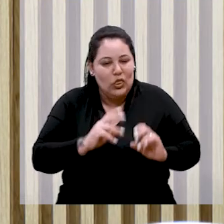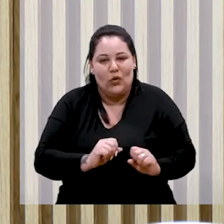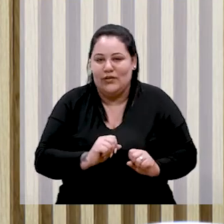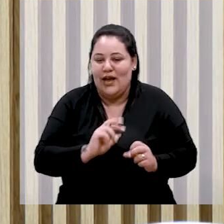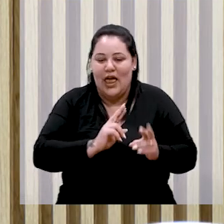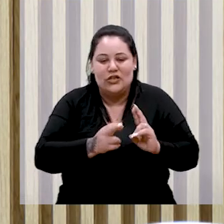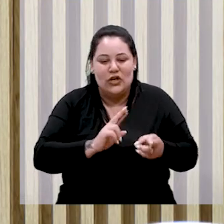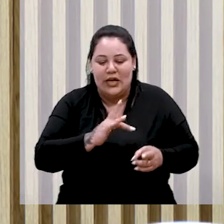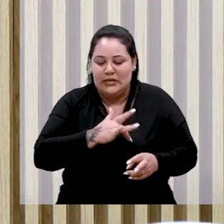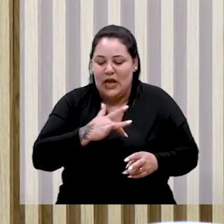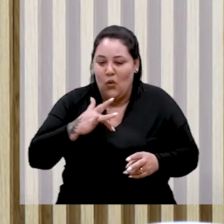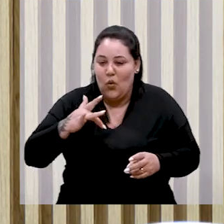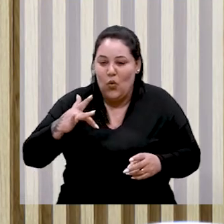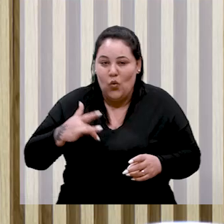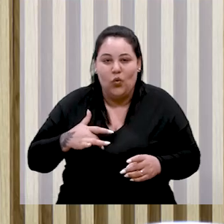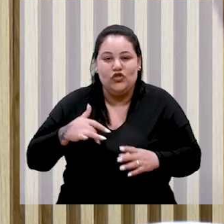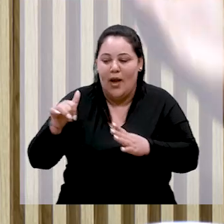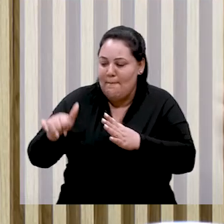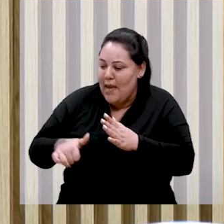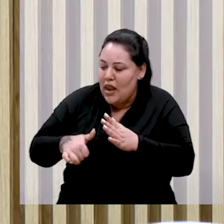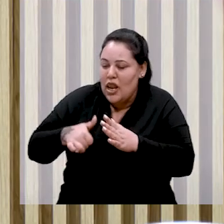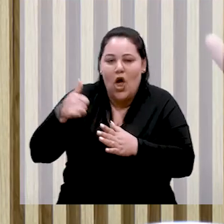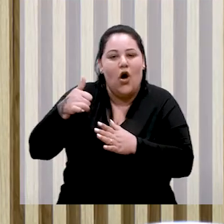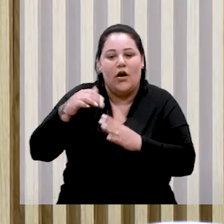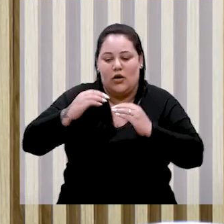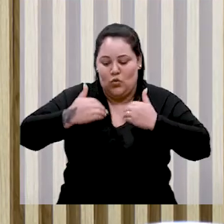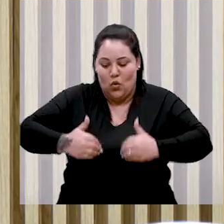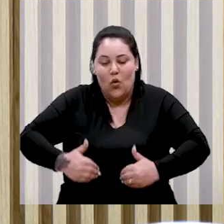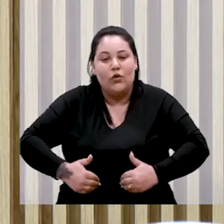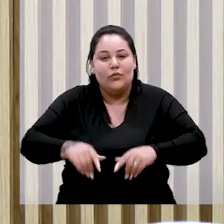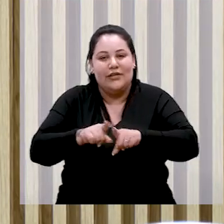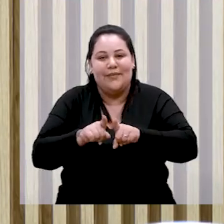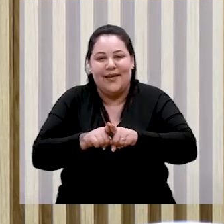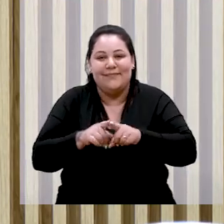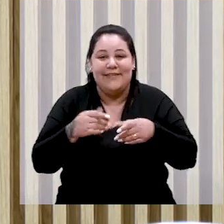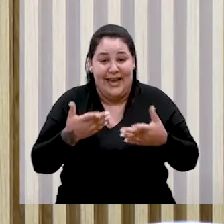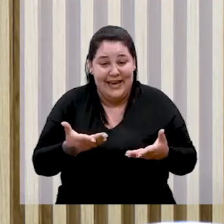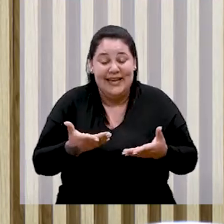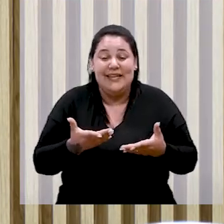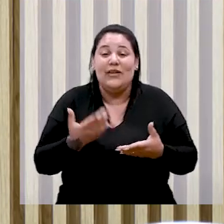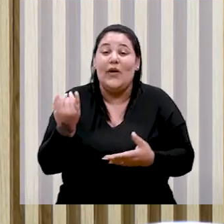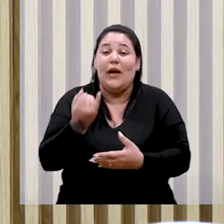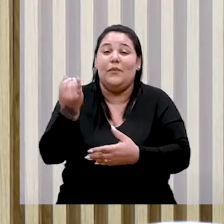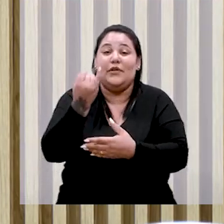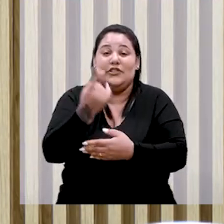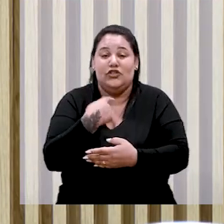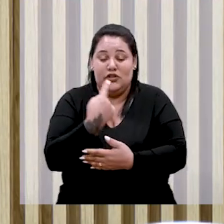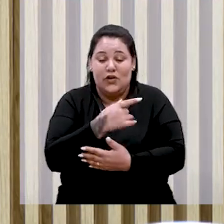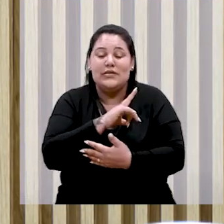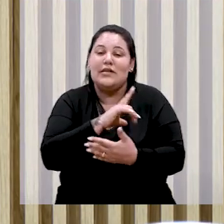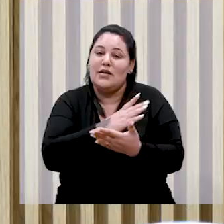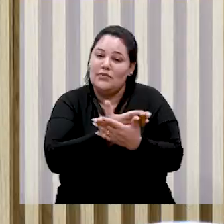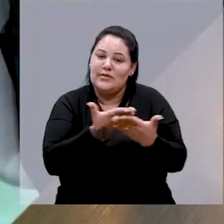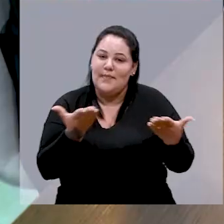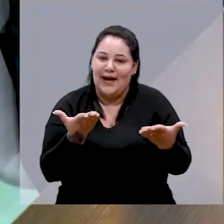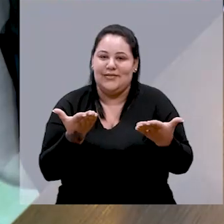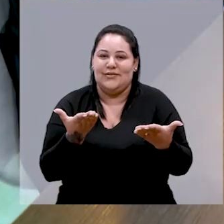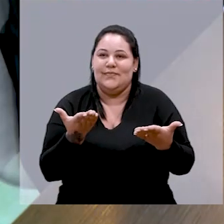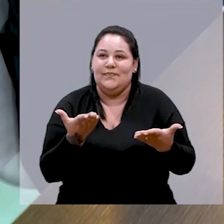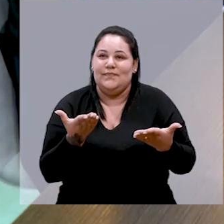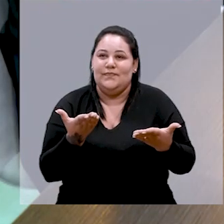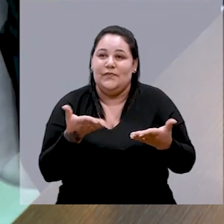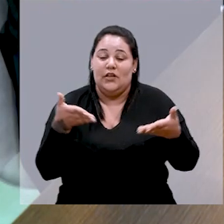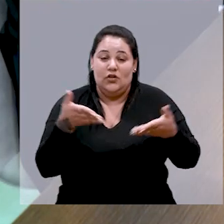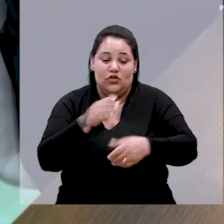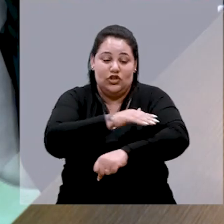relação à saúde, à imunidade. A gente sabe todos os benefícios, mas tratando só desse. Então a importância de que a gente tenha mesmo esse espaço, esse recurso